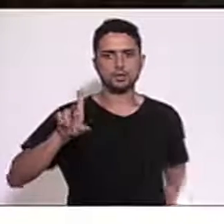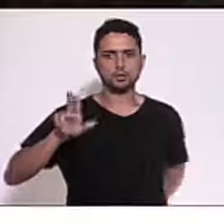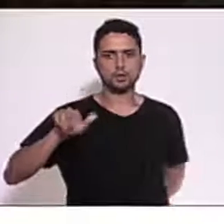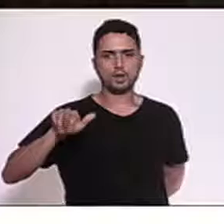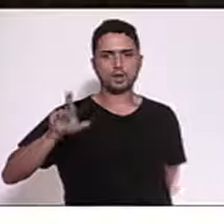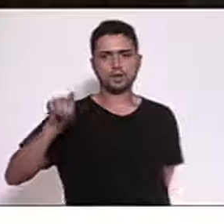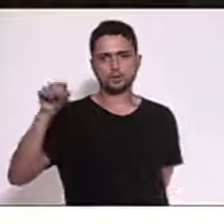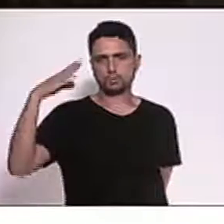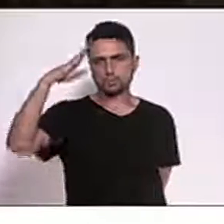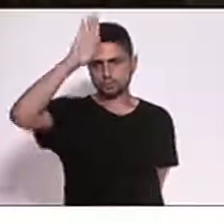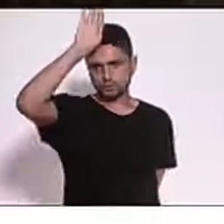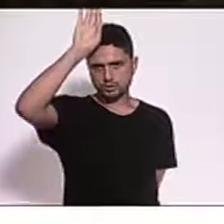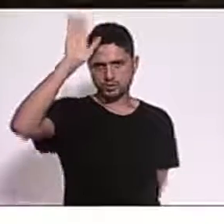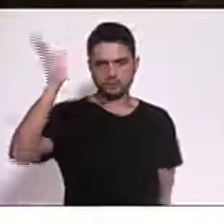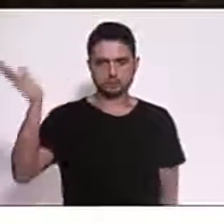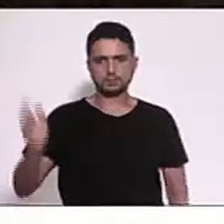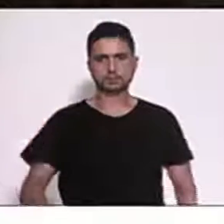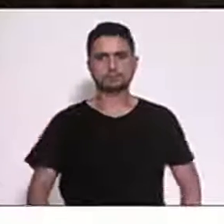Bolsonaro,